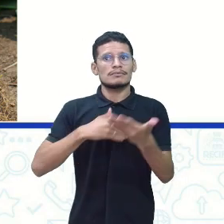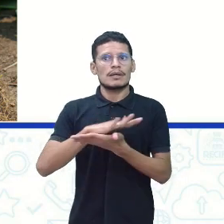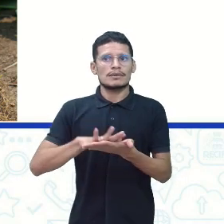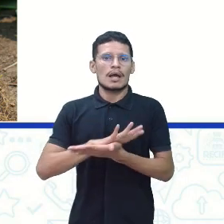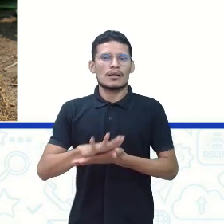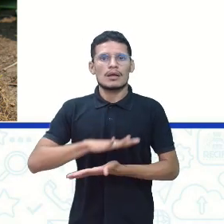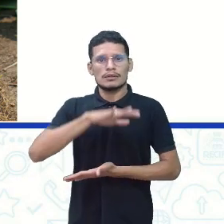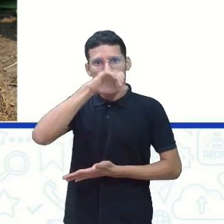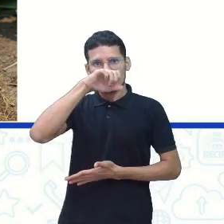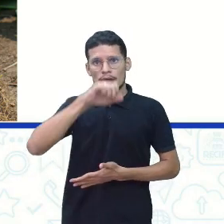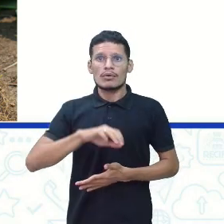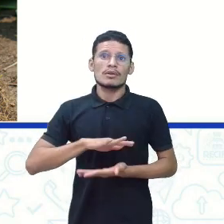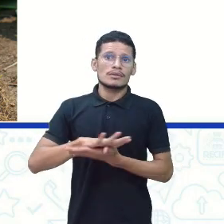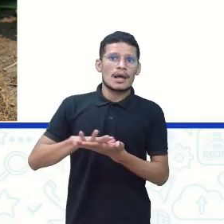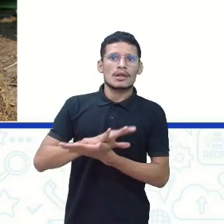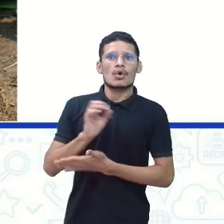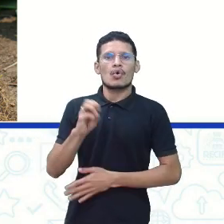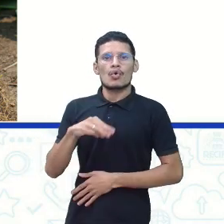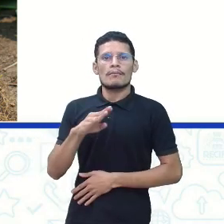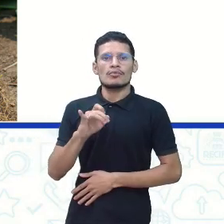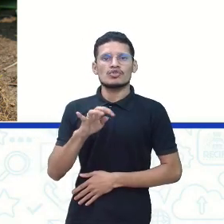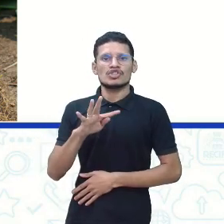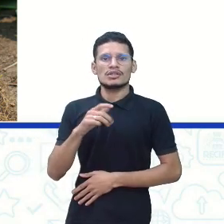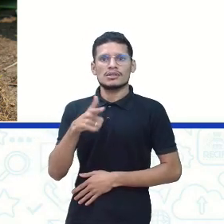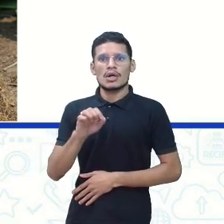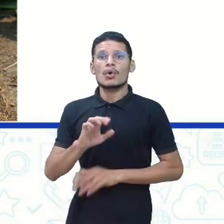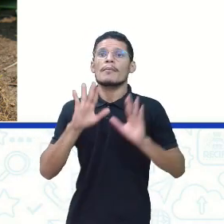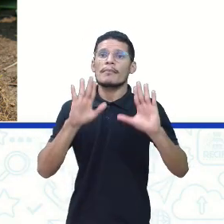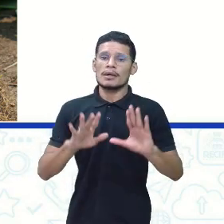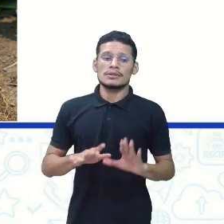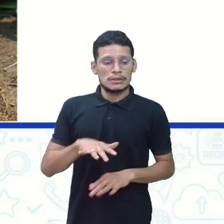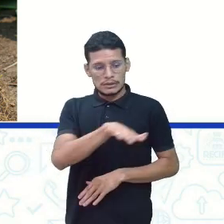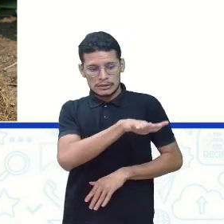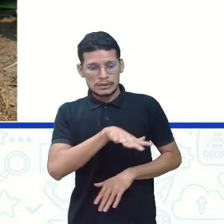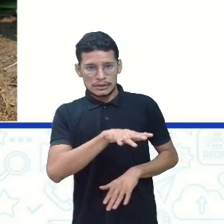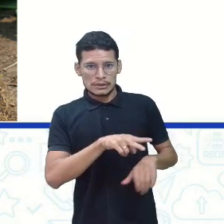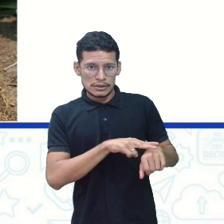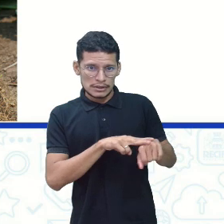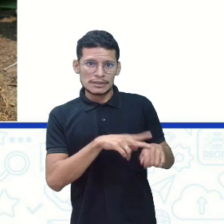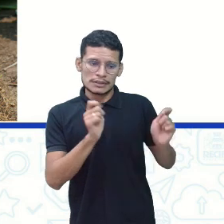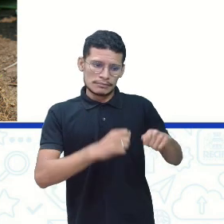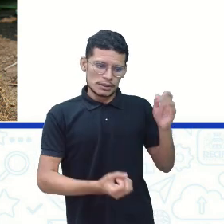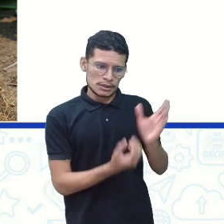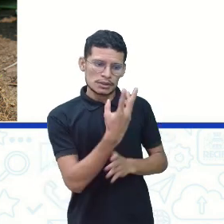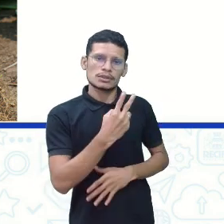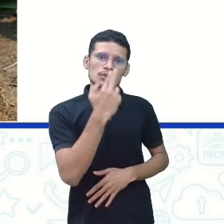da respiração nem das combustões, mas através dele os vegetais produzem